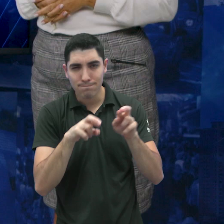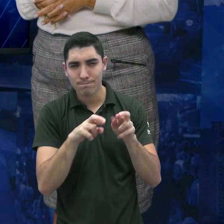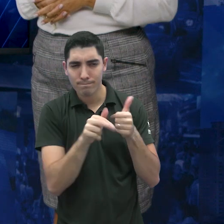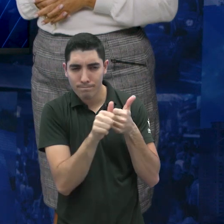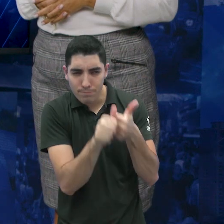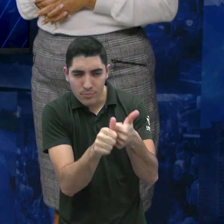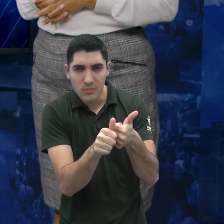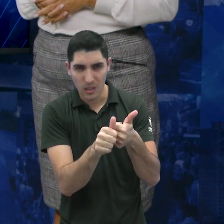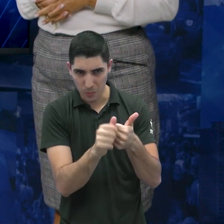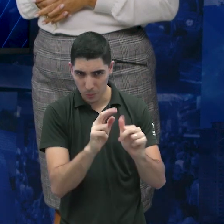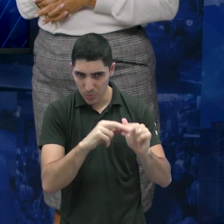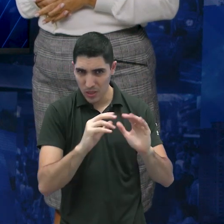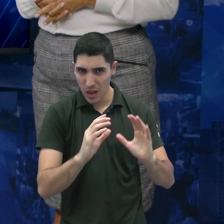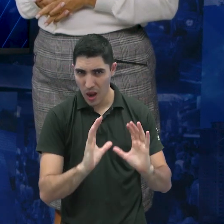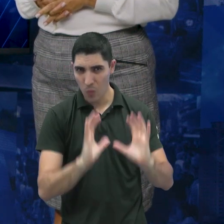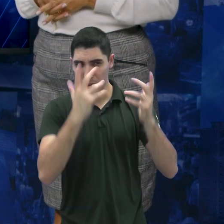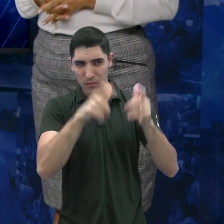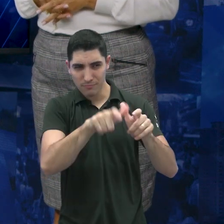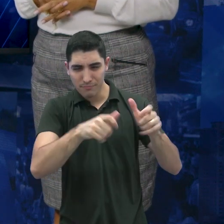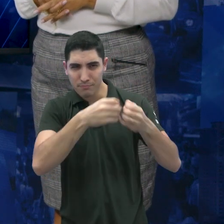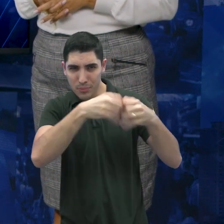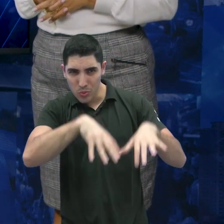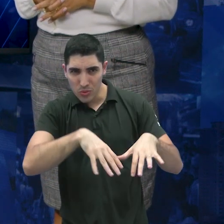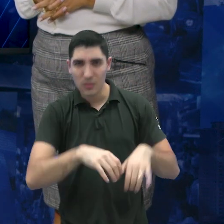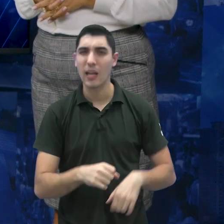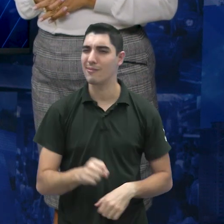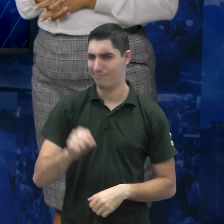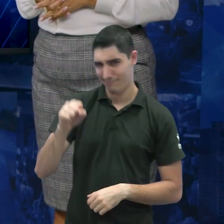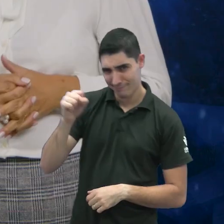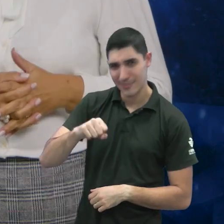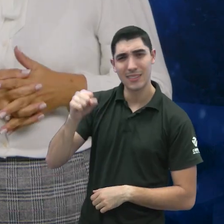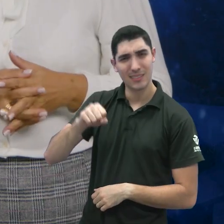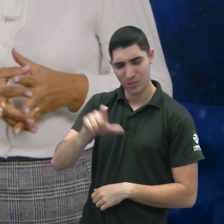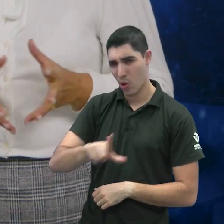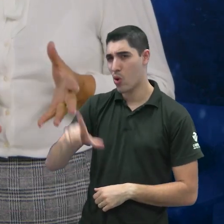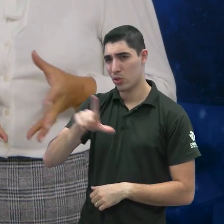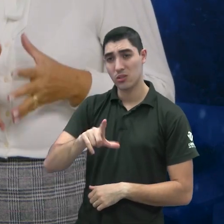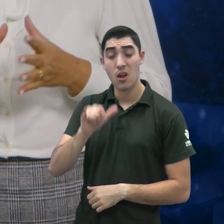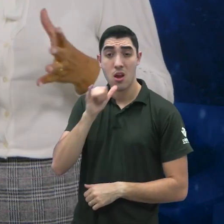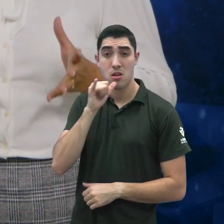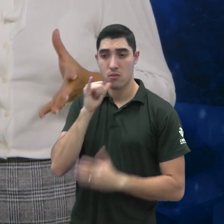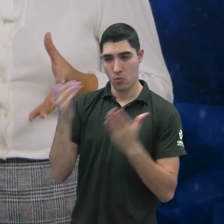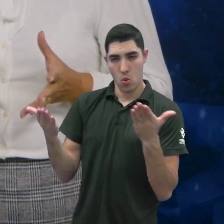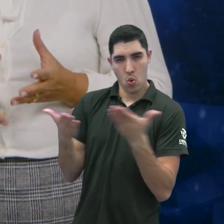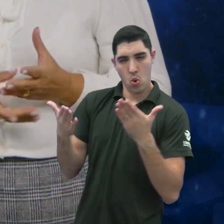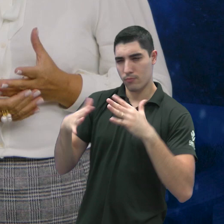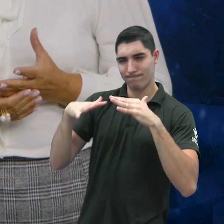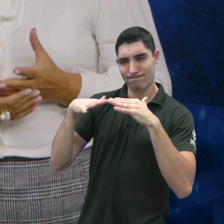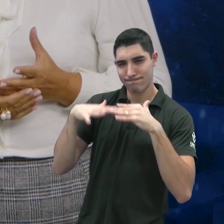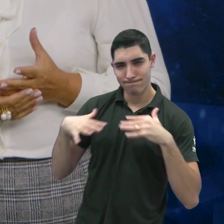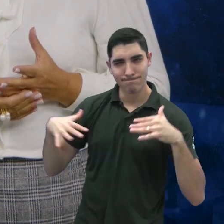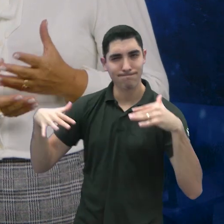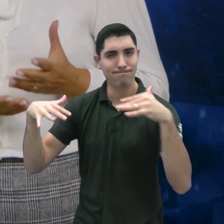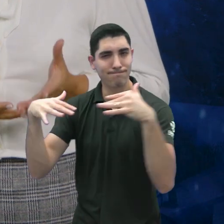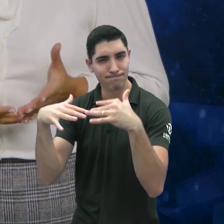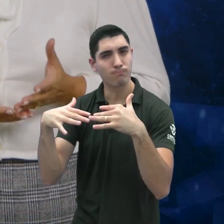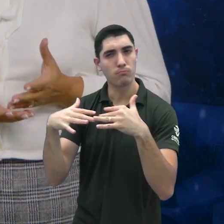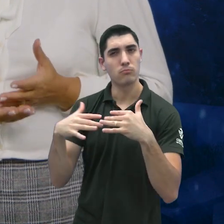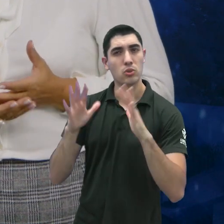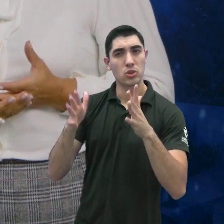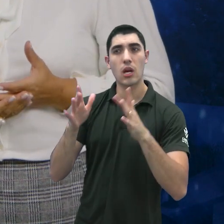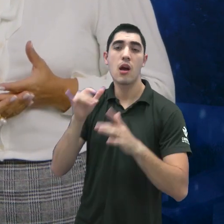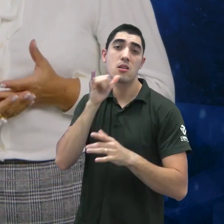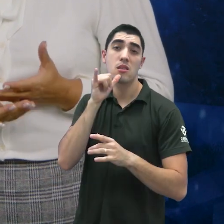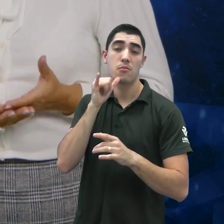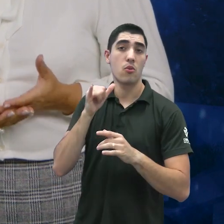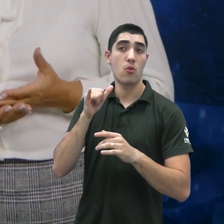contribuiu um pouco para essa precarização? Sem dúvida, né? Hoje, assim, o sistema num todo, né, diminuiu-se o